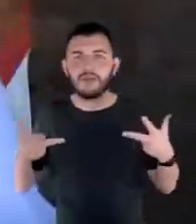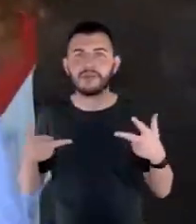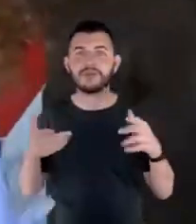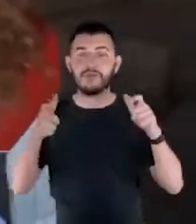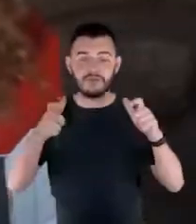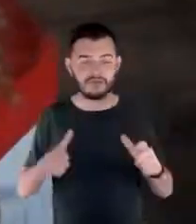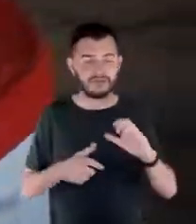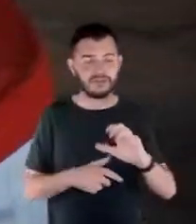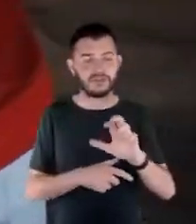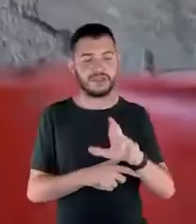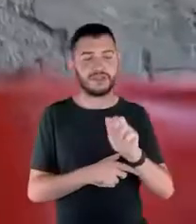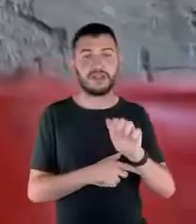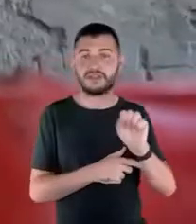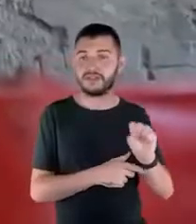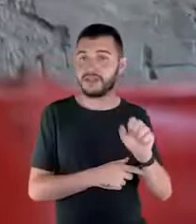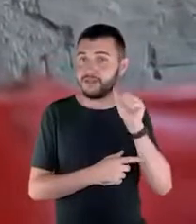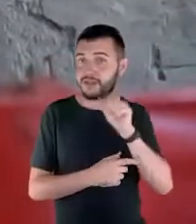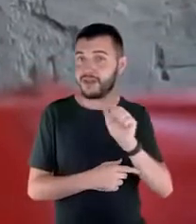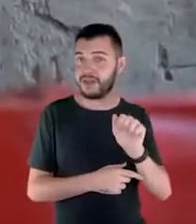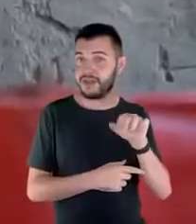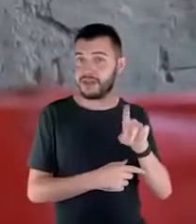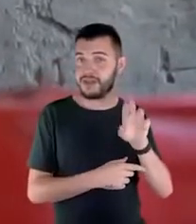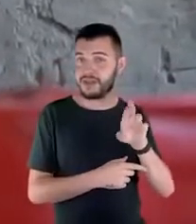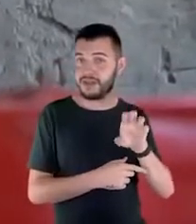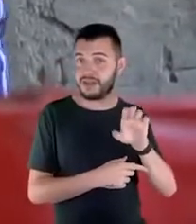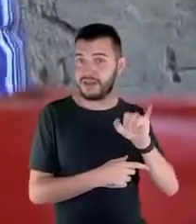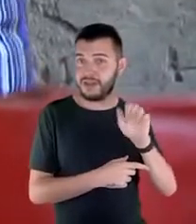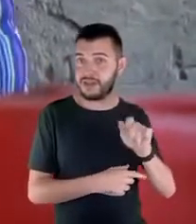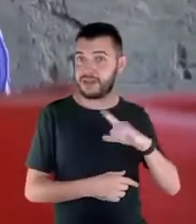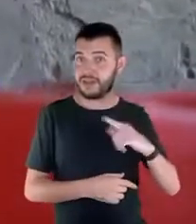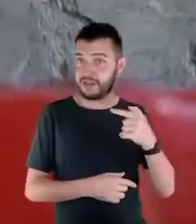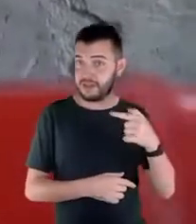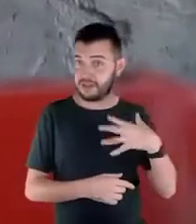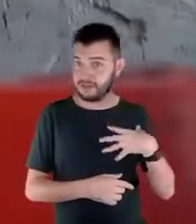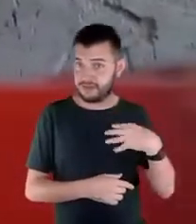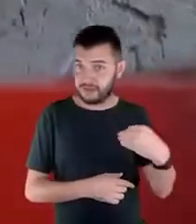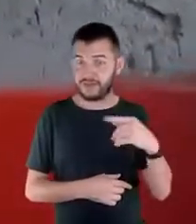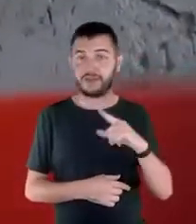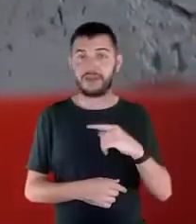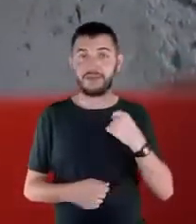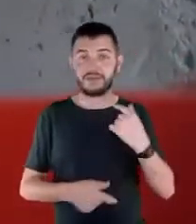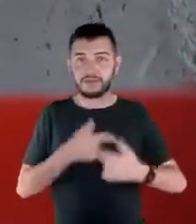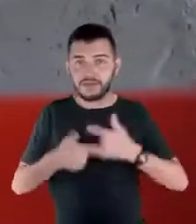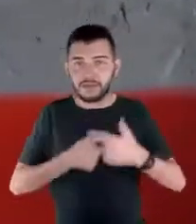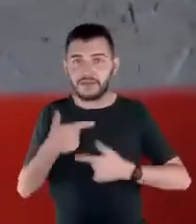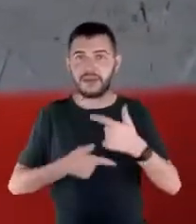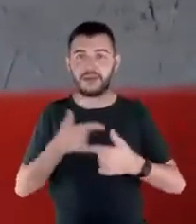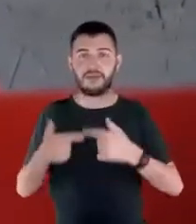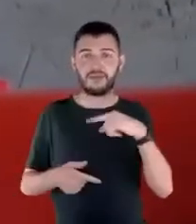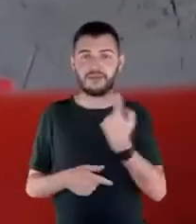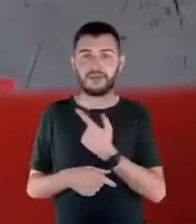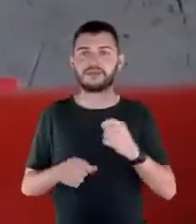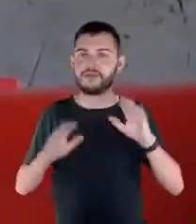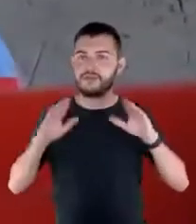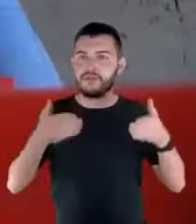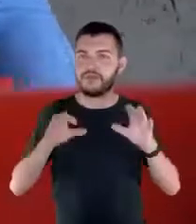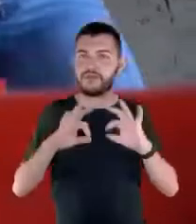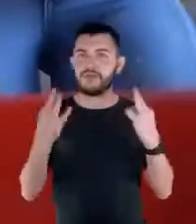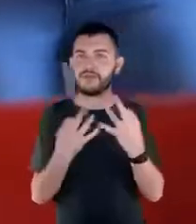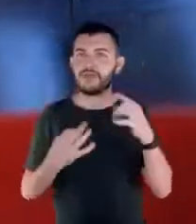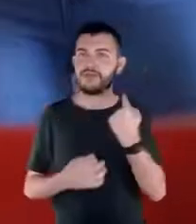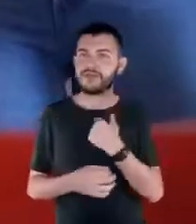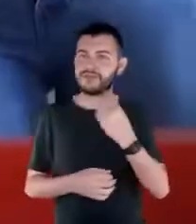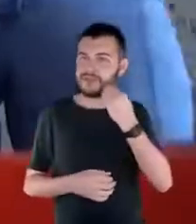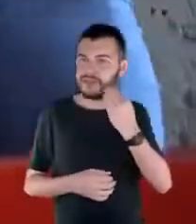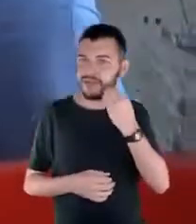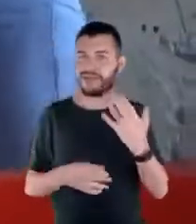no CRAS, eu vou. André é uma mãe de 7 filhos. Então, assim, quando tem as atividades, como a gente trabalha o vínculo familiar, a gente